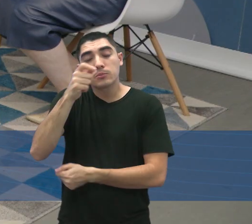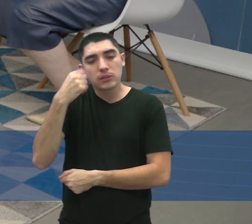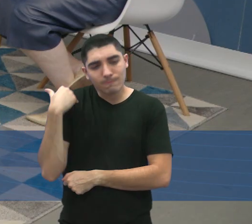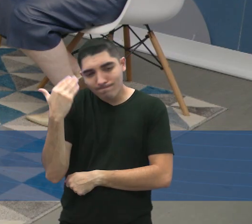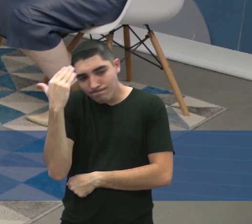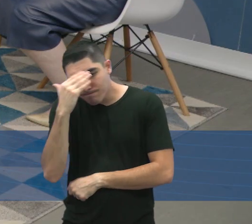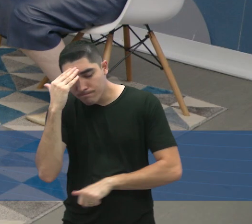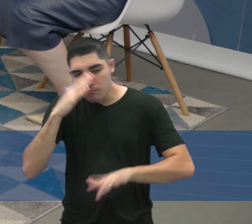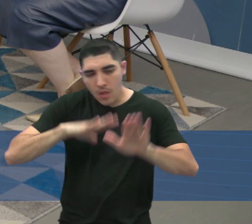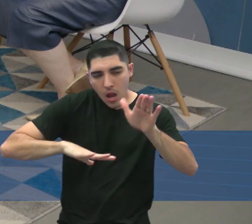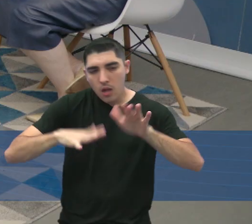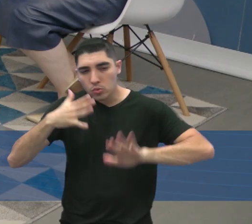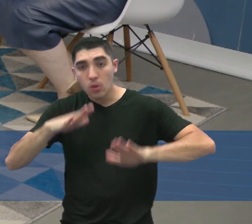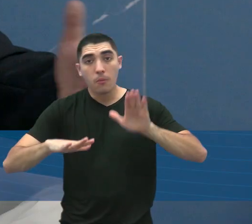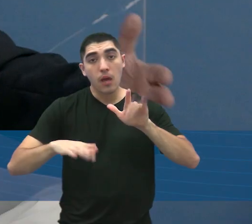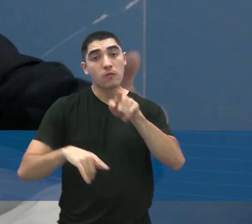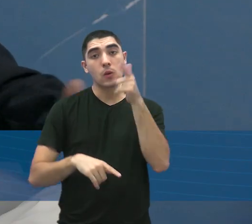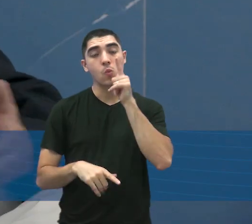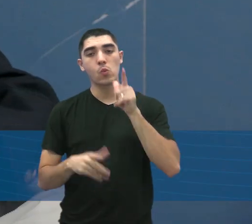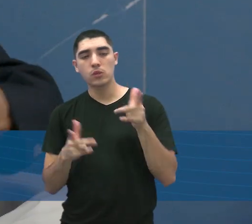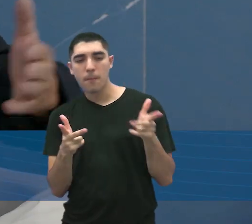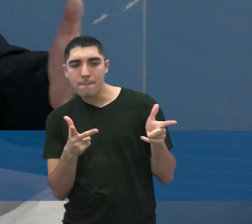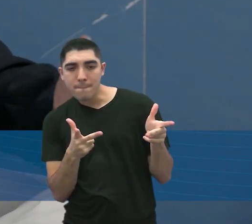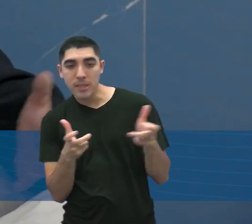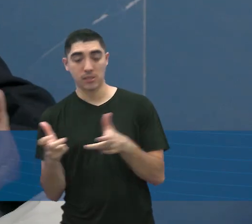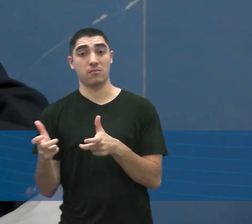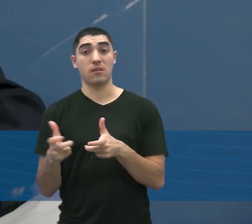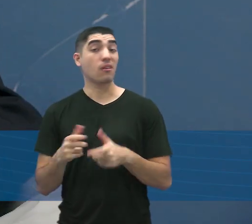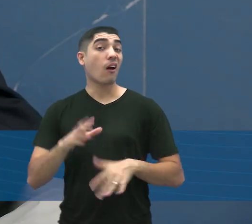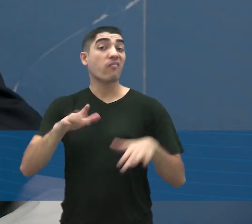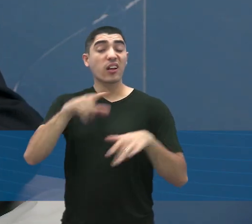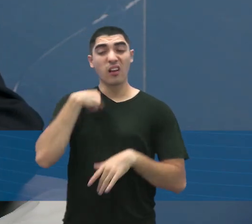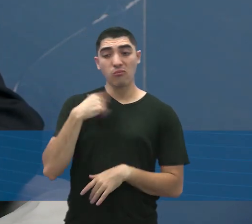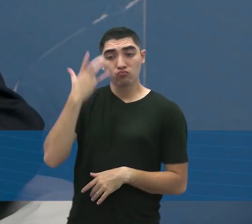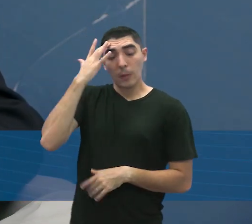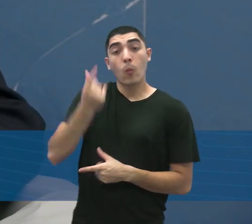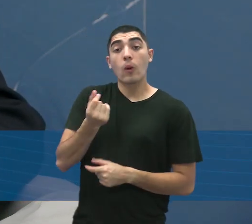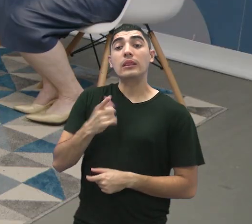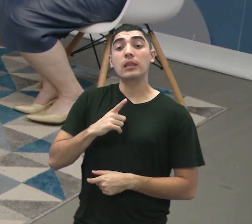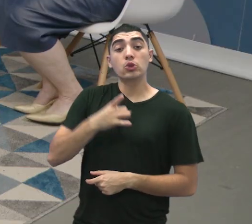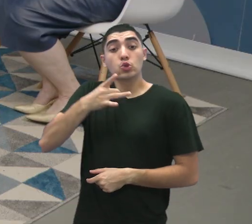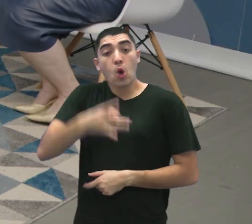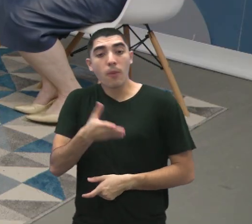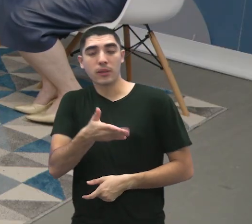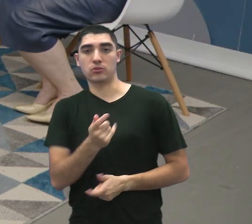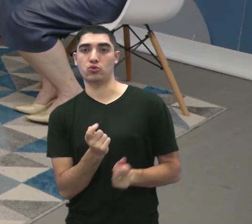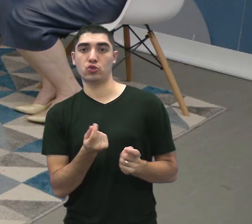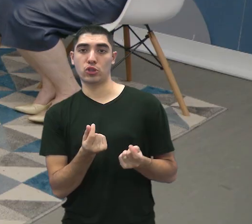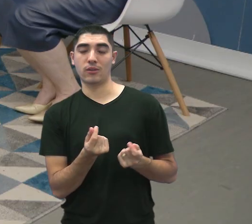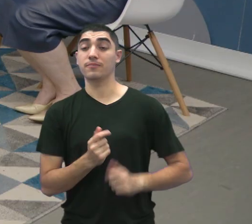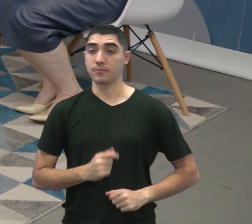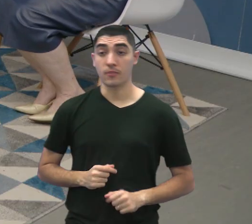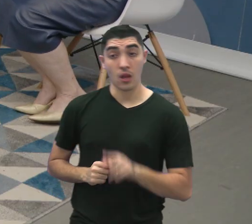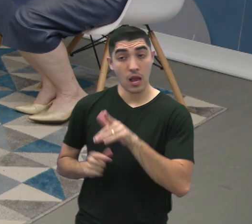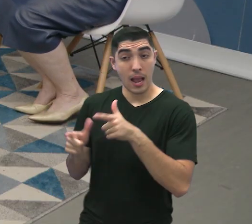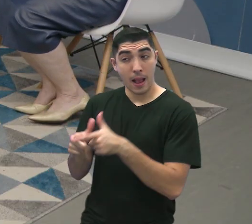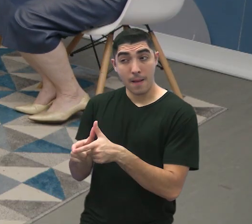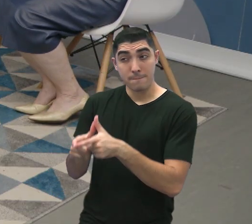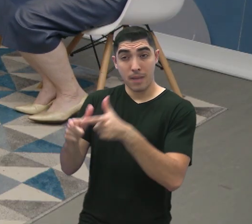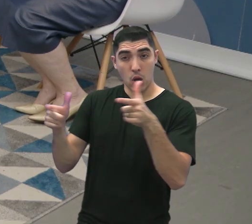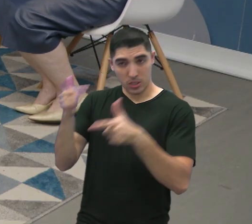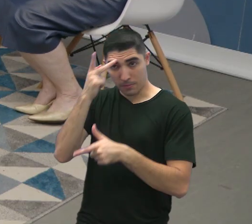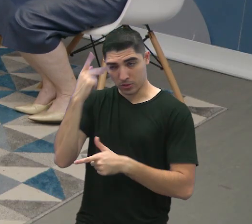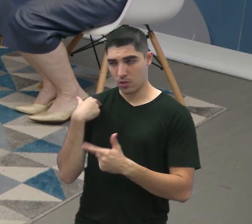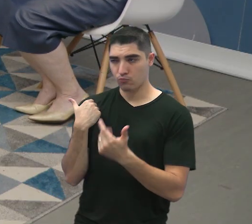né, Luciana, você vai conseguir se você não tem noção de quanto está sobrando, nada, né? E a grande maioria das pessoas com quem eu converso, elas